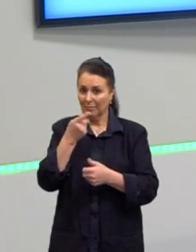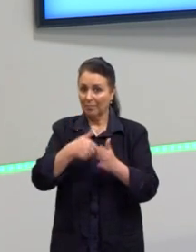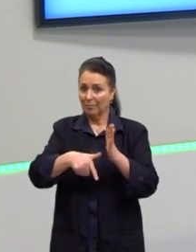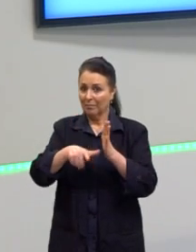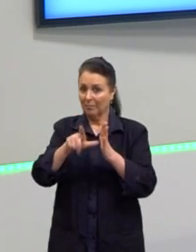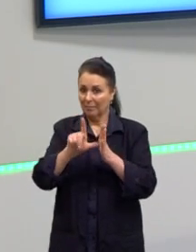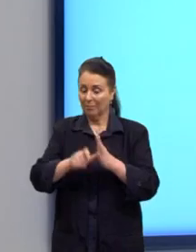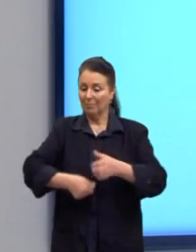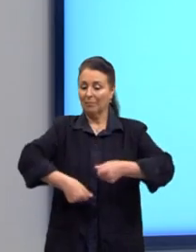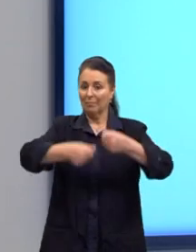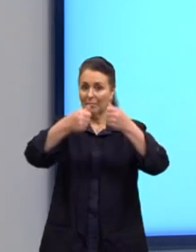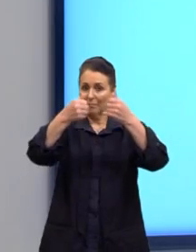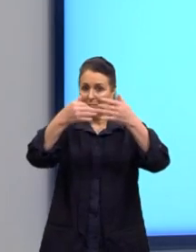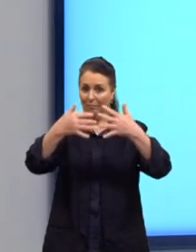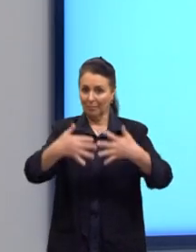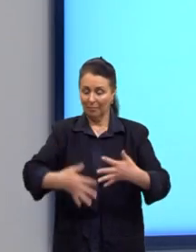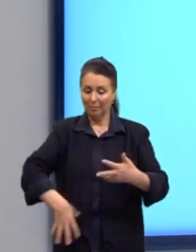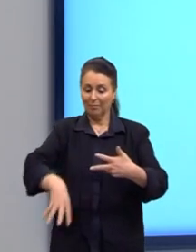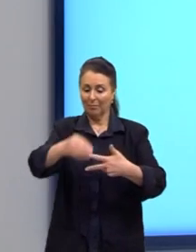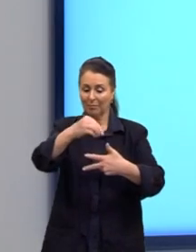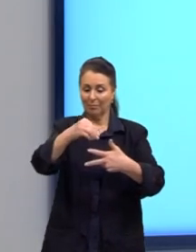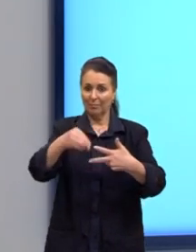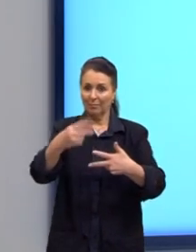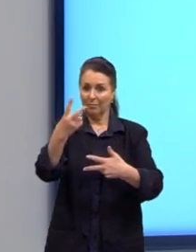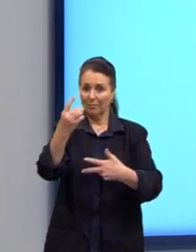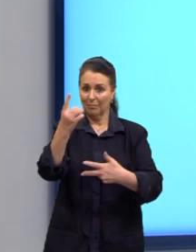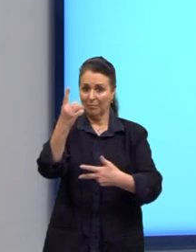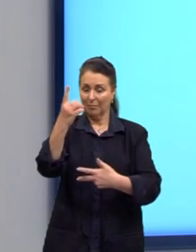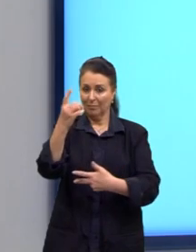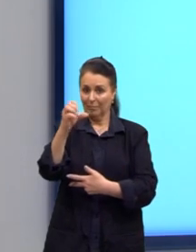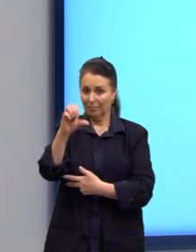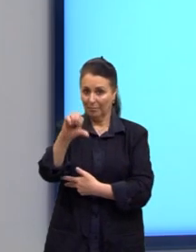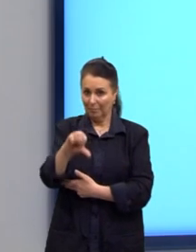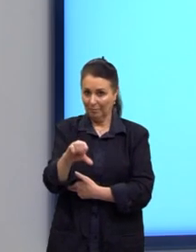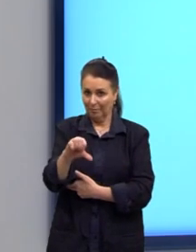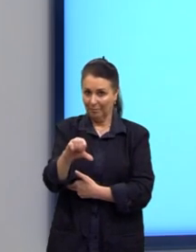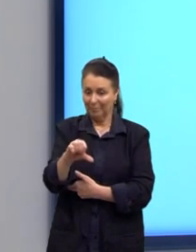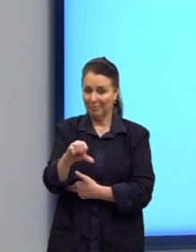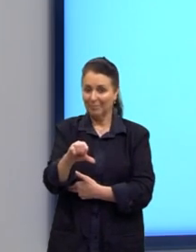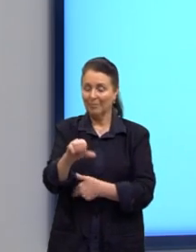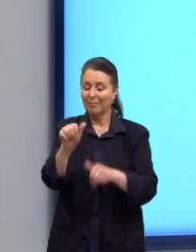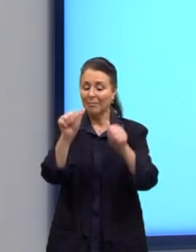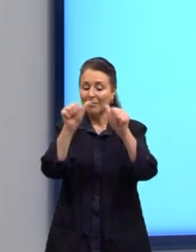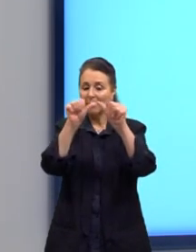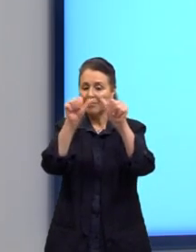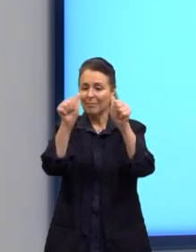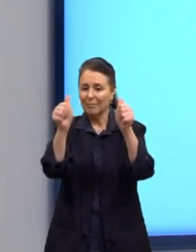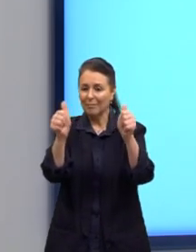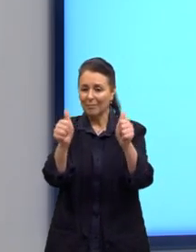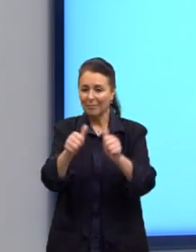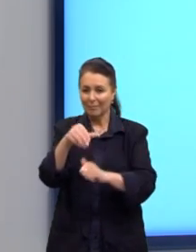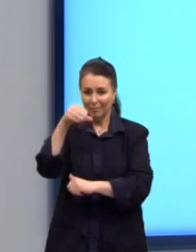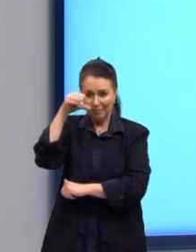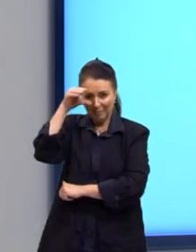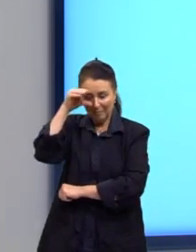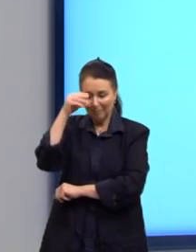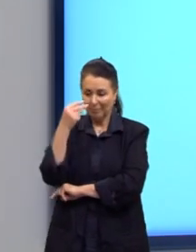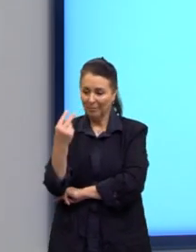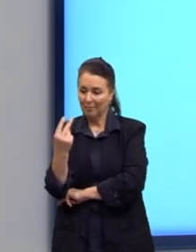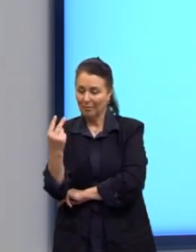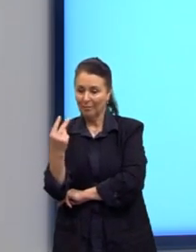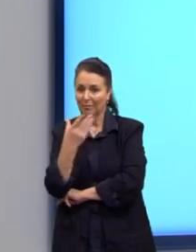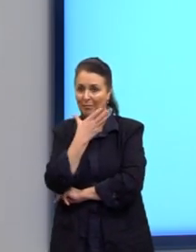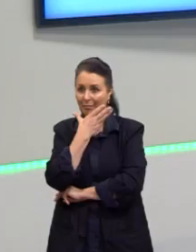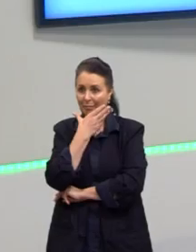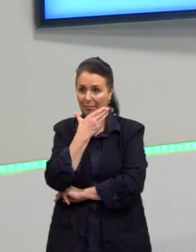questão do Enem de 2019 da leitura de imagem Vamos ler essa imagem Aqui nós temos dois meninos dentro